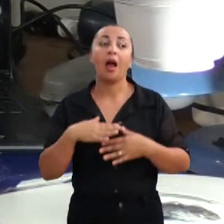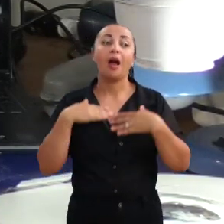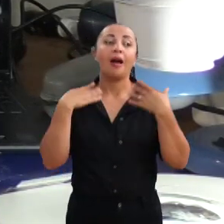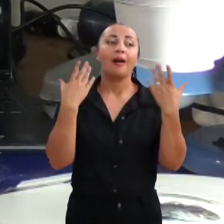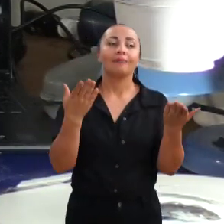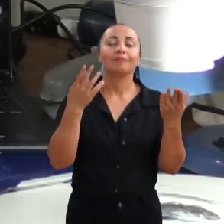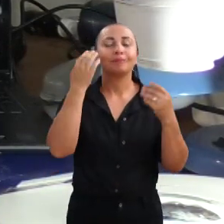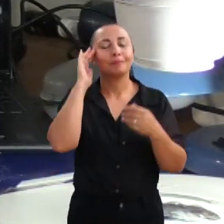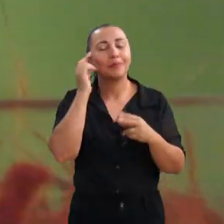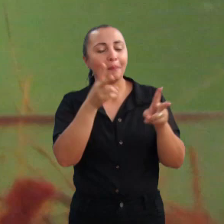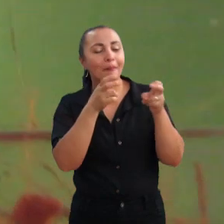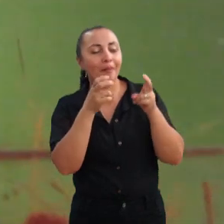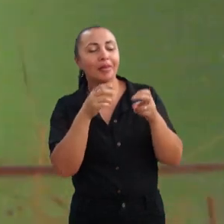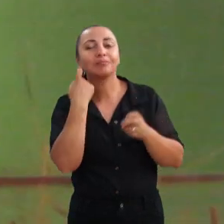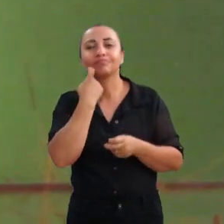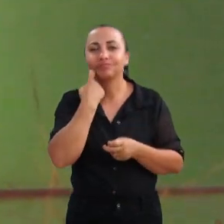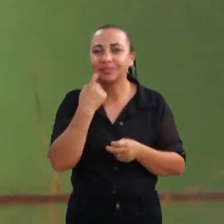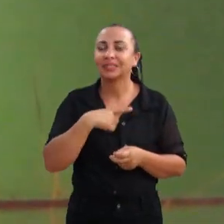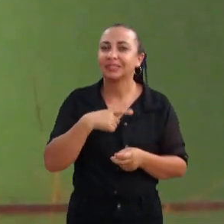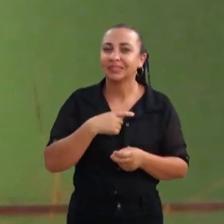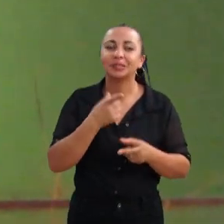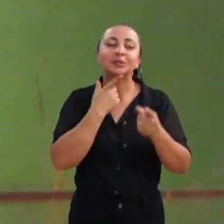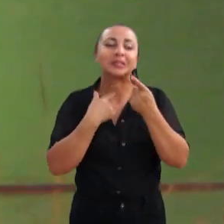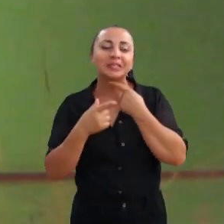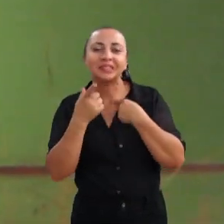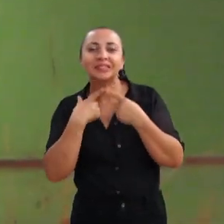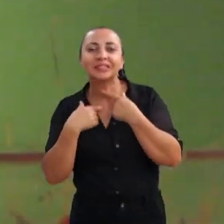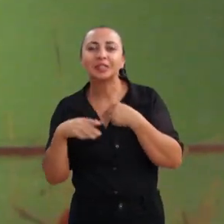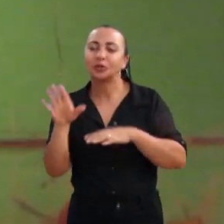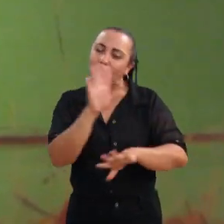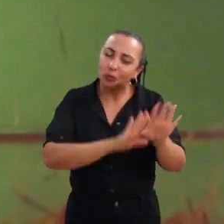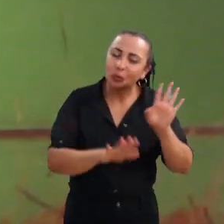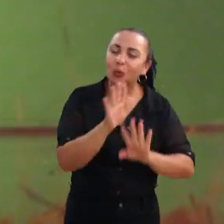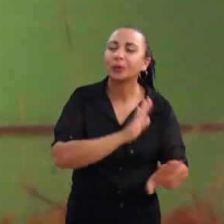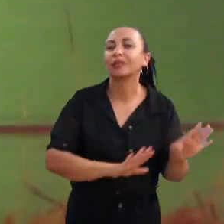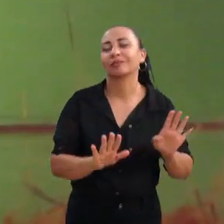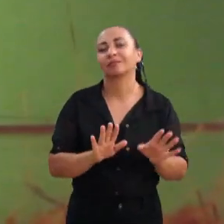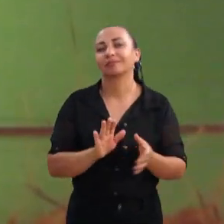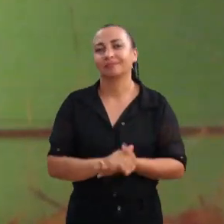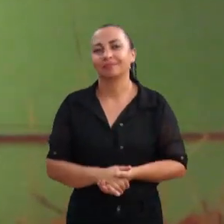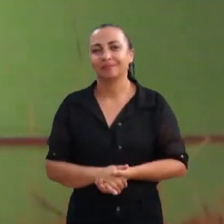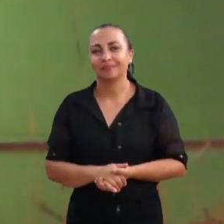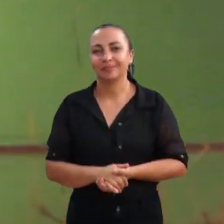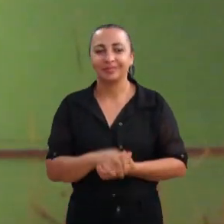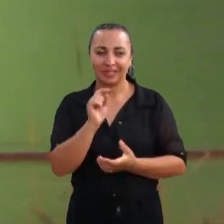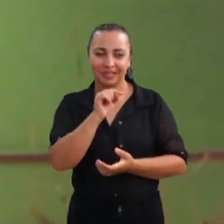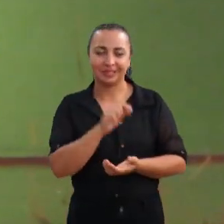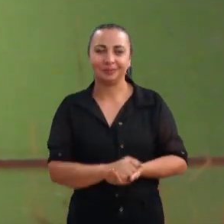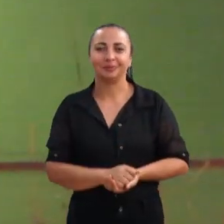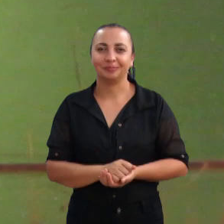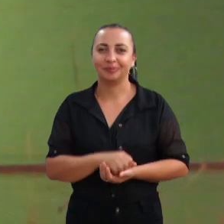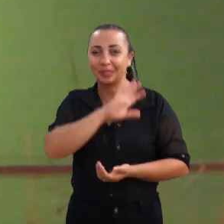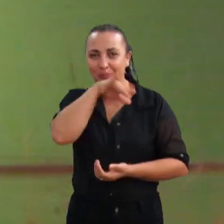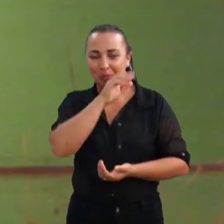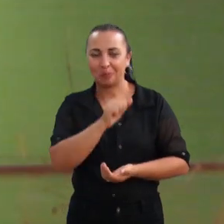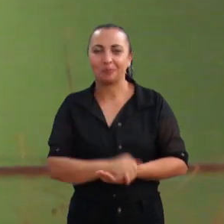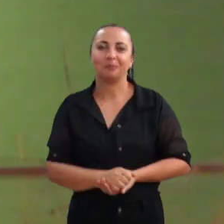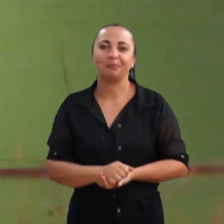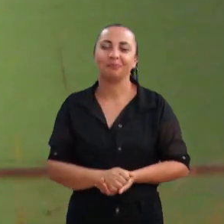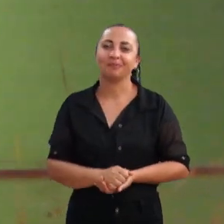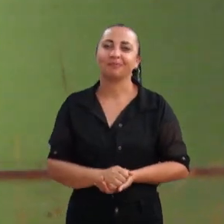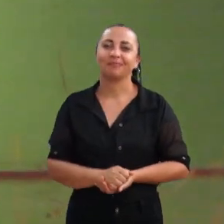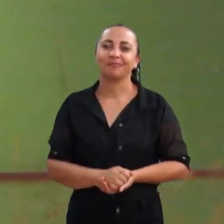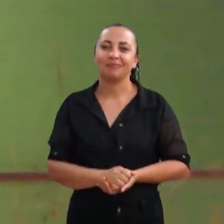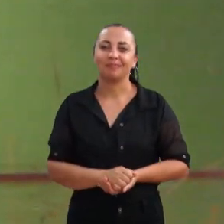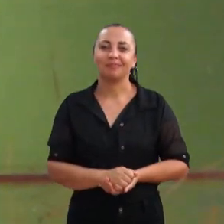se popularizam um pouco mais com aquele peixe e aí tem uma certa vontade de conservar aquele peixe, né, aquele organismo lá.